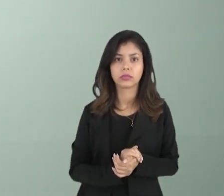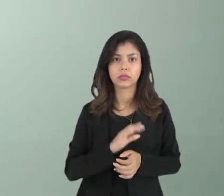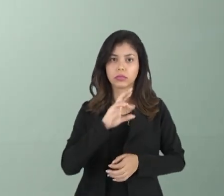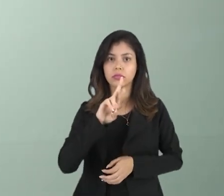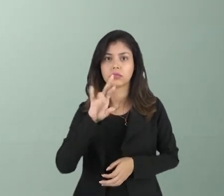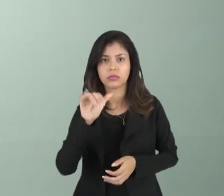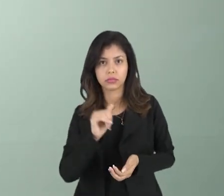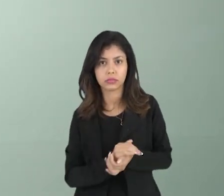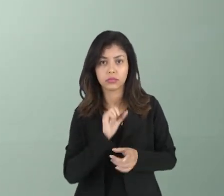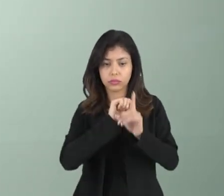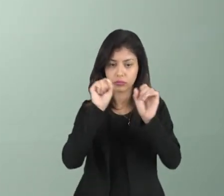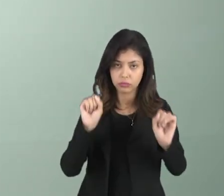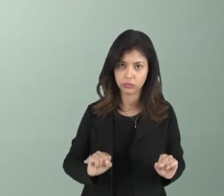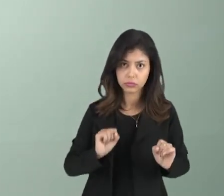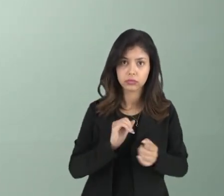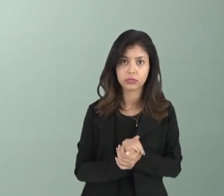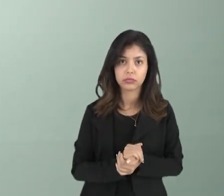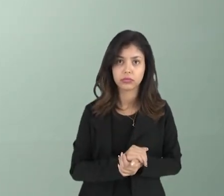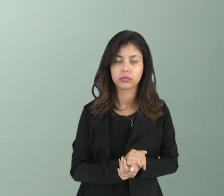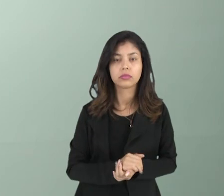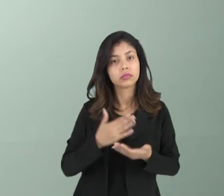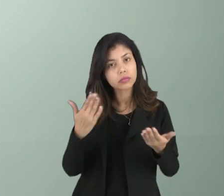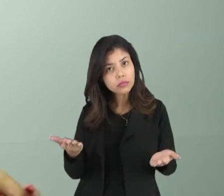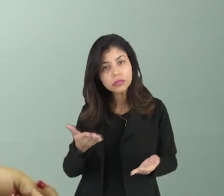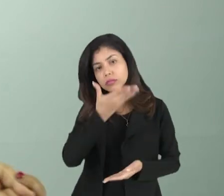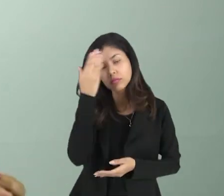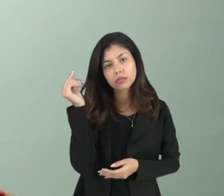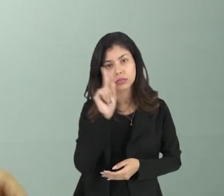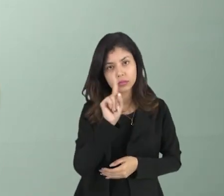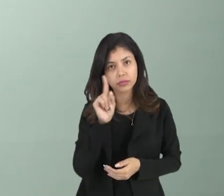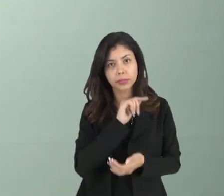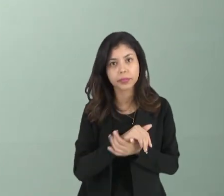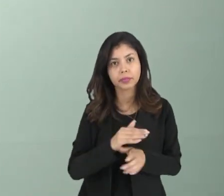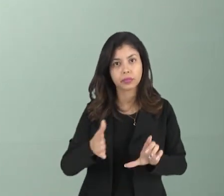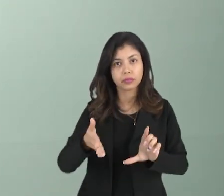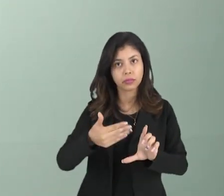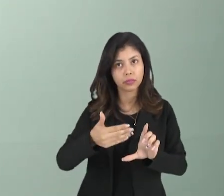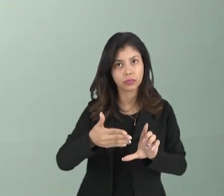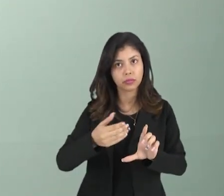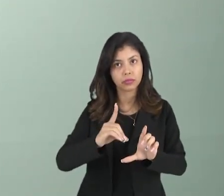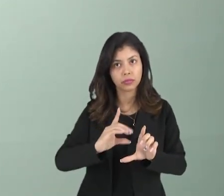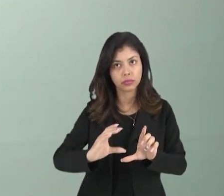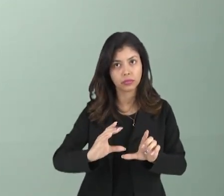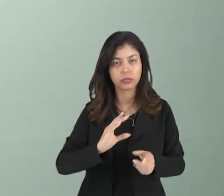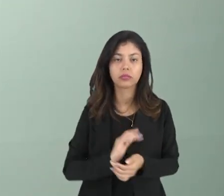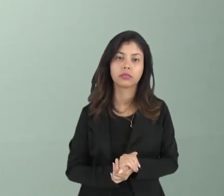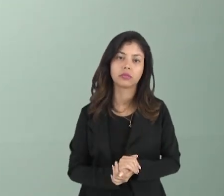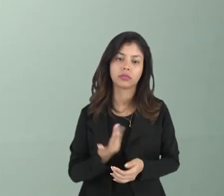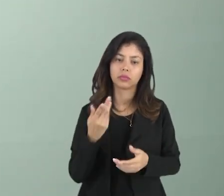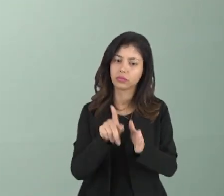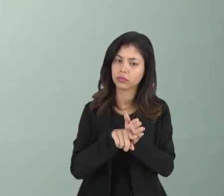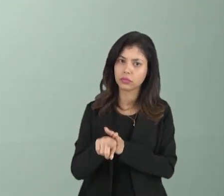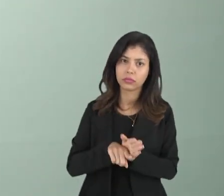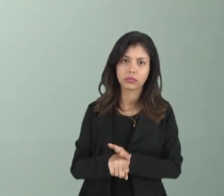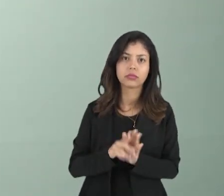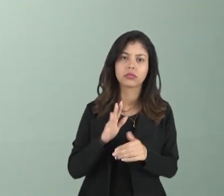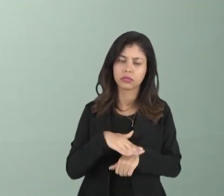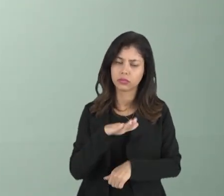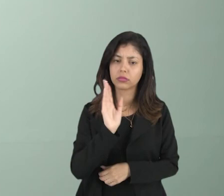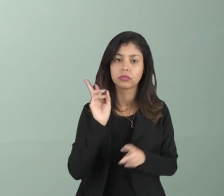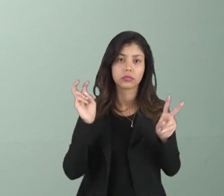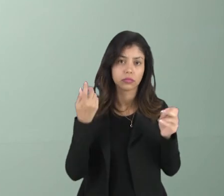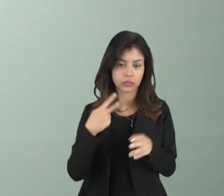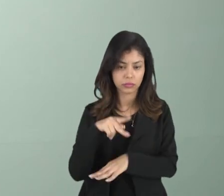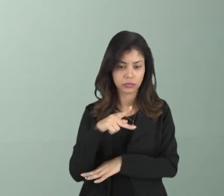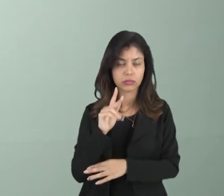crise do nosso sistema colonial, ok? Pessoal, então não esqueçam, né, de acessar a nossa plataforma, pesquisem mais, né, sobre